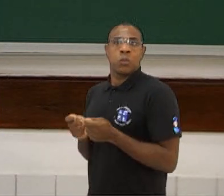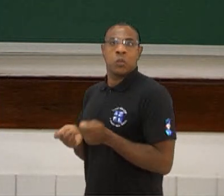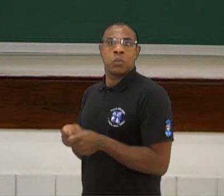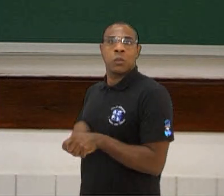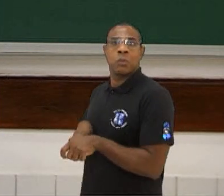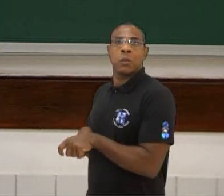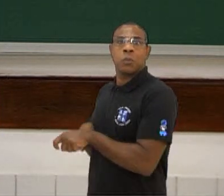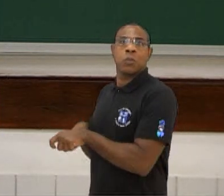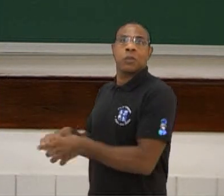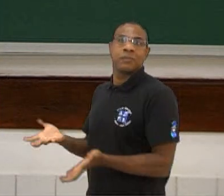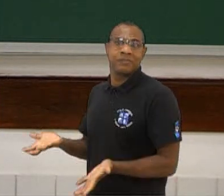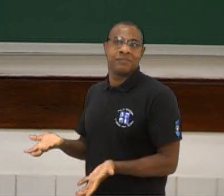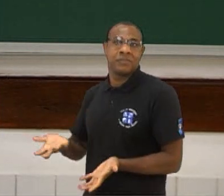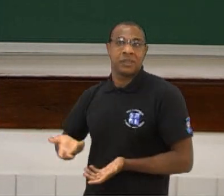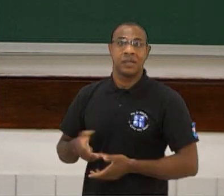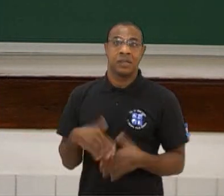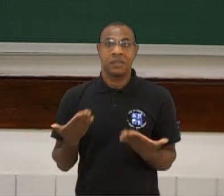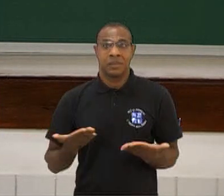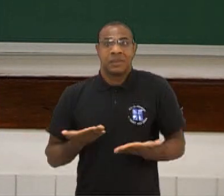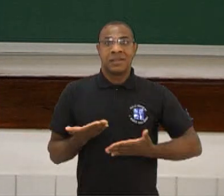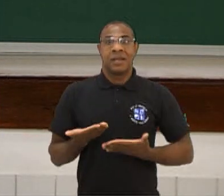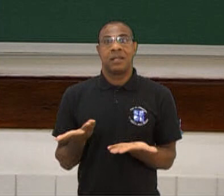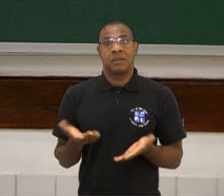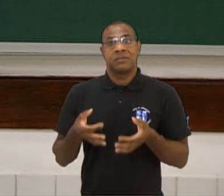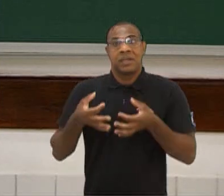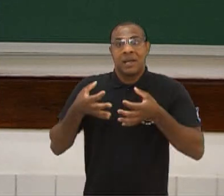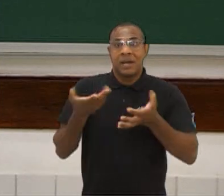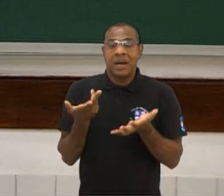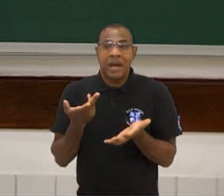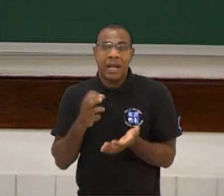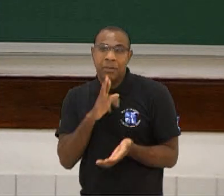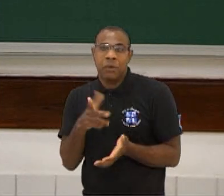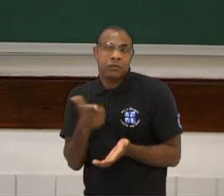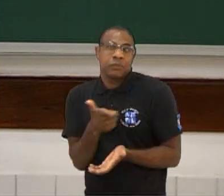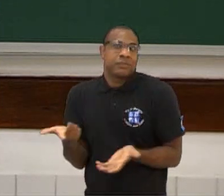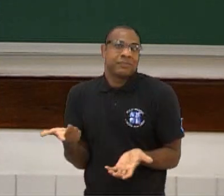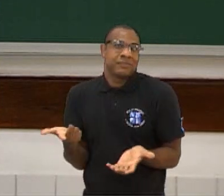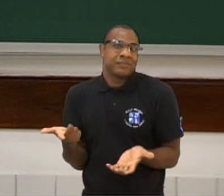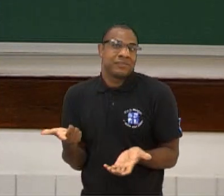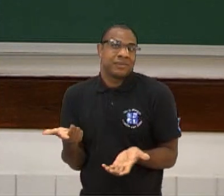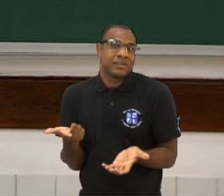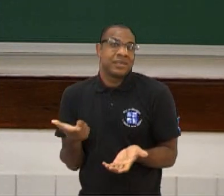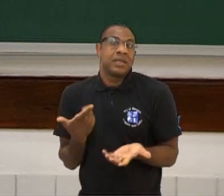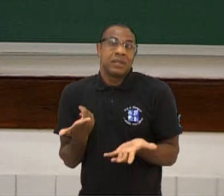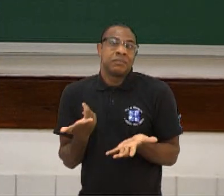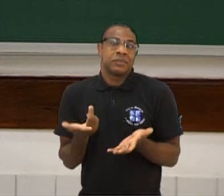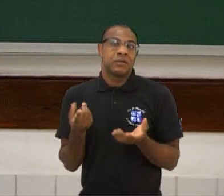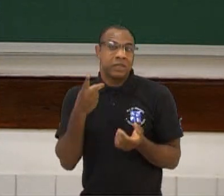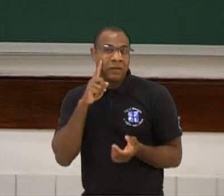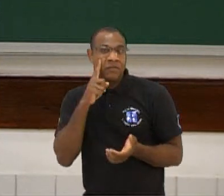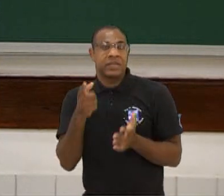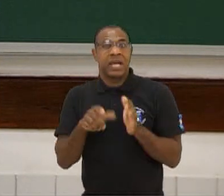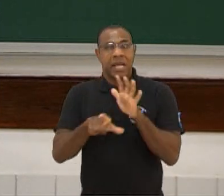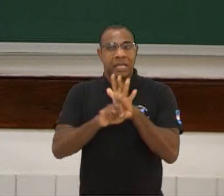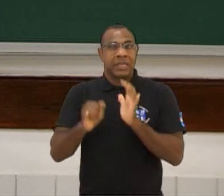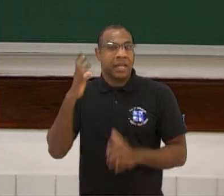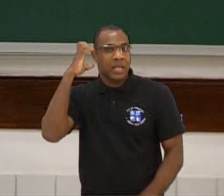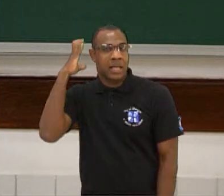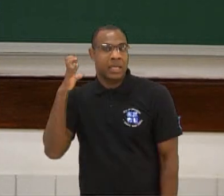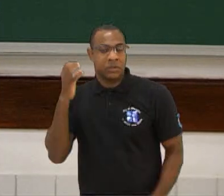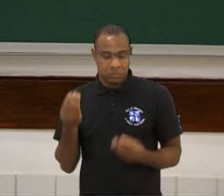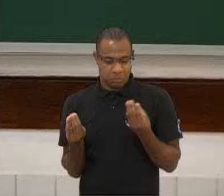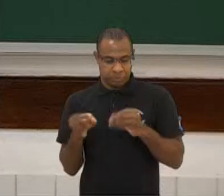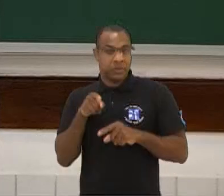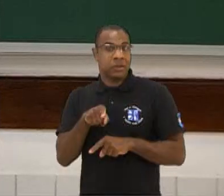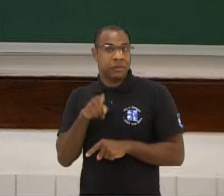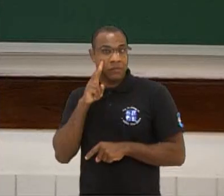que a justificativa ela não seria válida, né? E que, de alguma forma, a terceira lei de Newton ela não pode ser quebrada porque é uma lei, certo? E